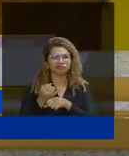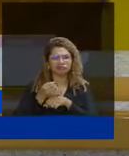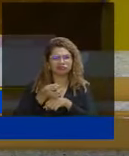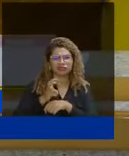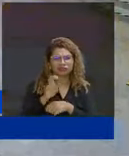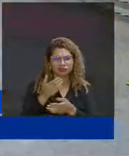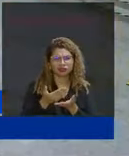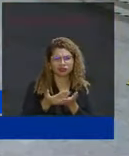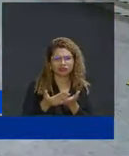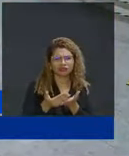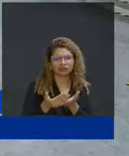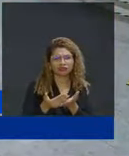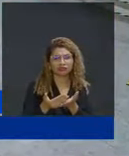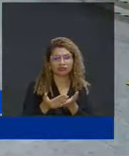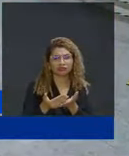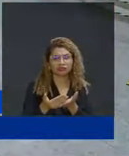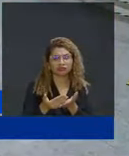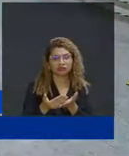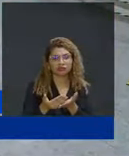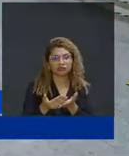plantão?